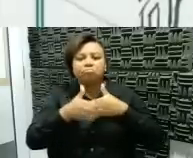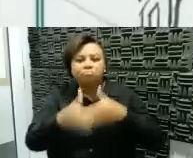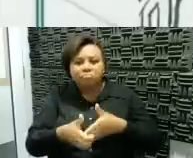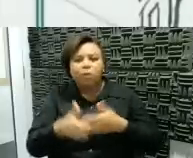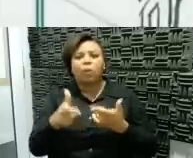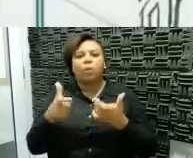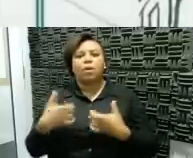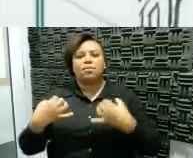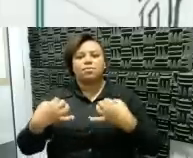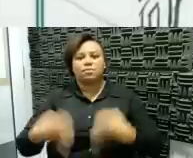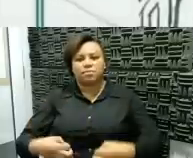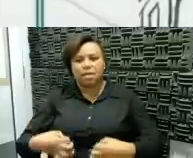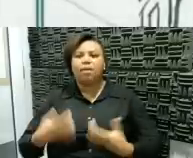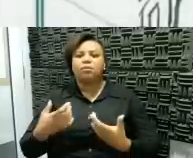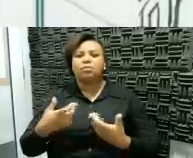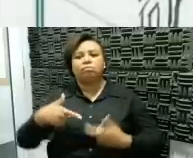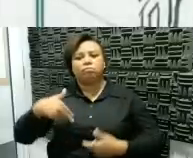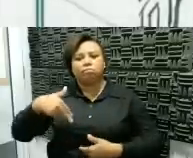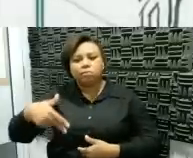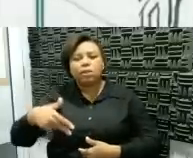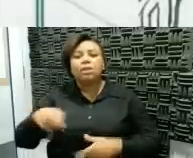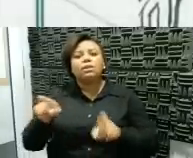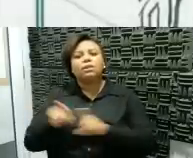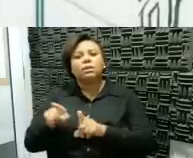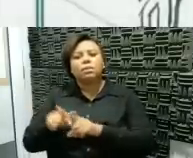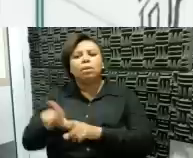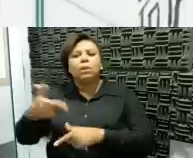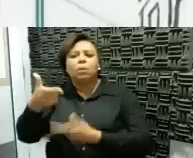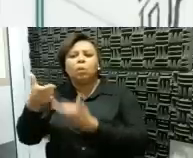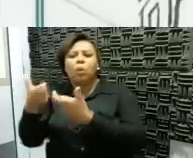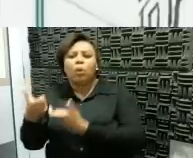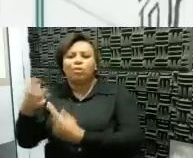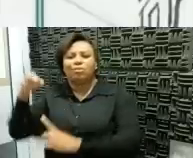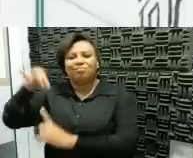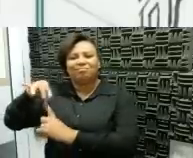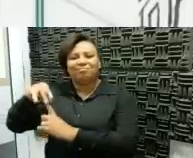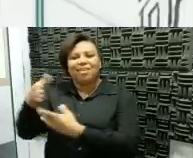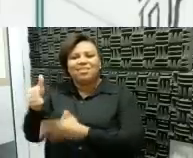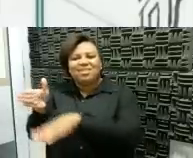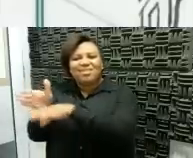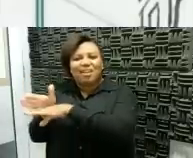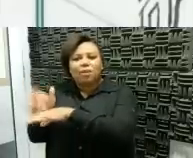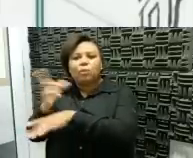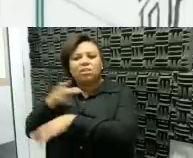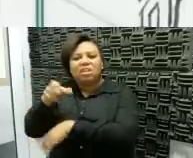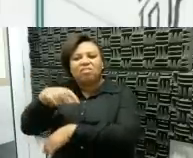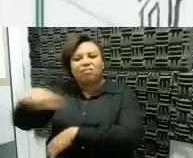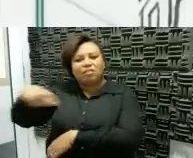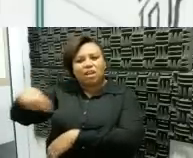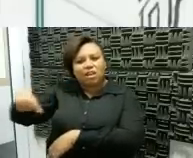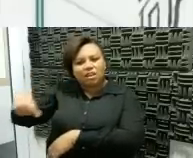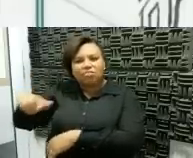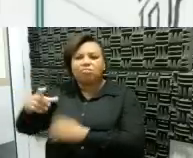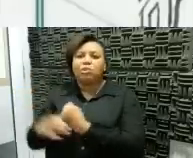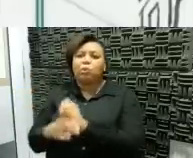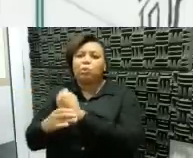atravessar ã também tem um carro estacionado em cima dessa faixa de segurança né O que a infelizmente é comum aqui